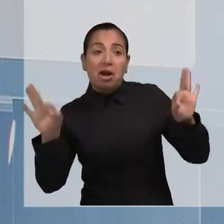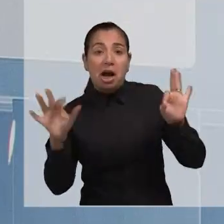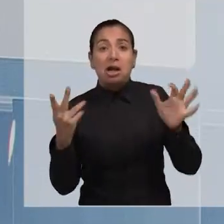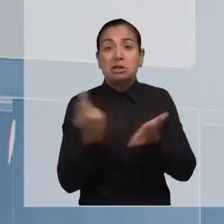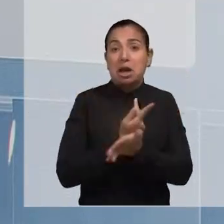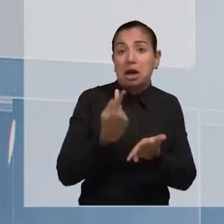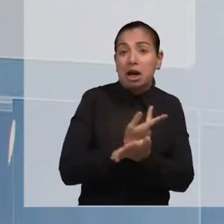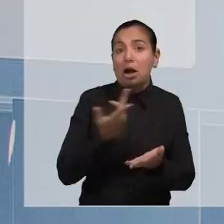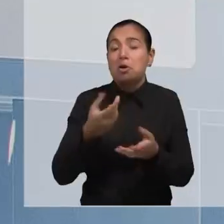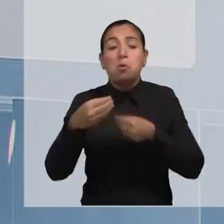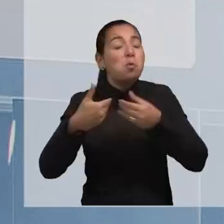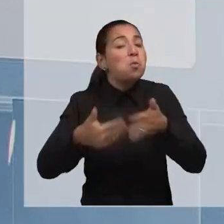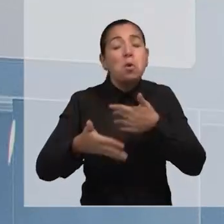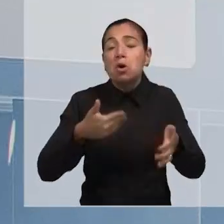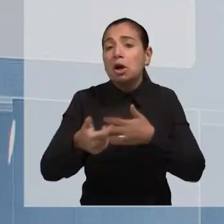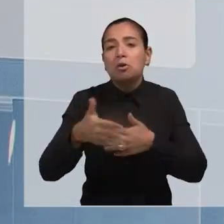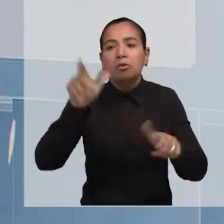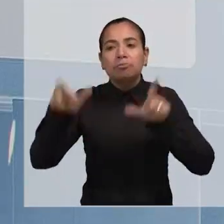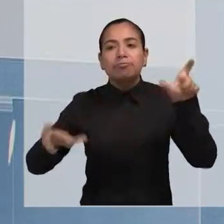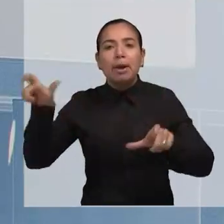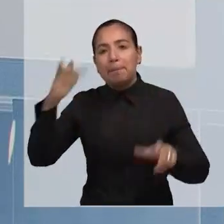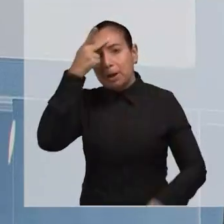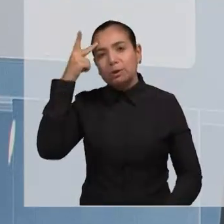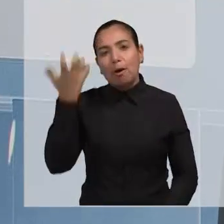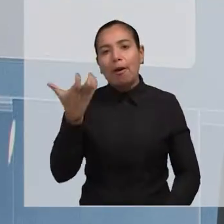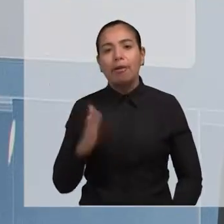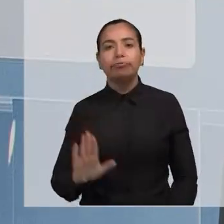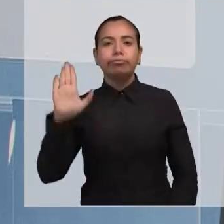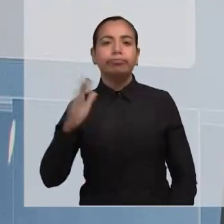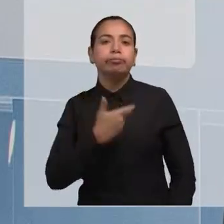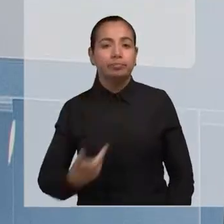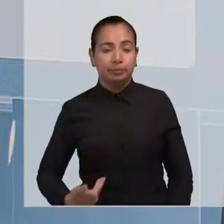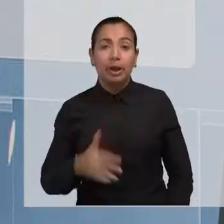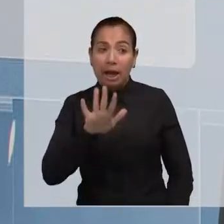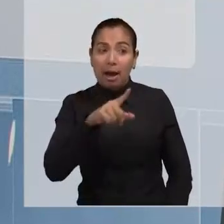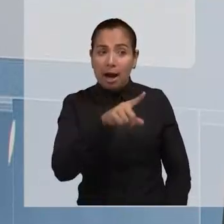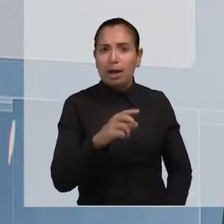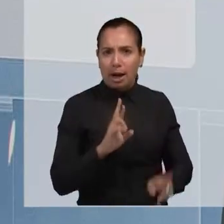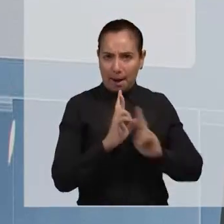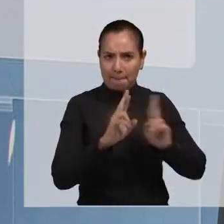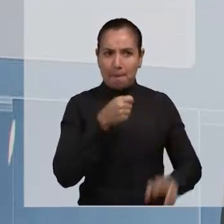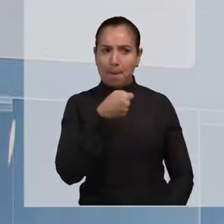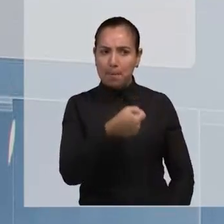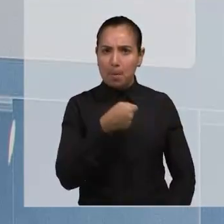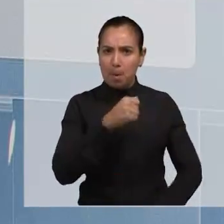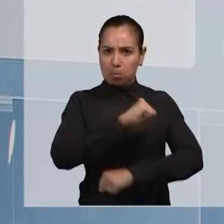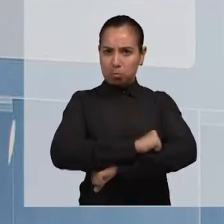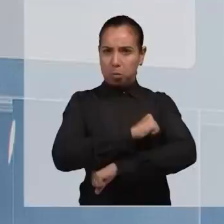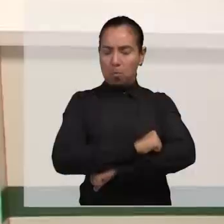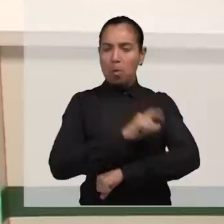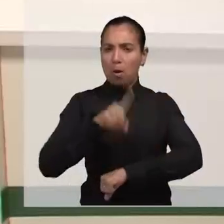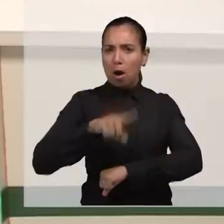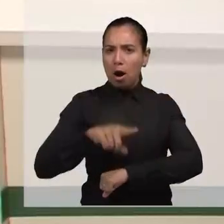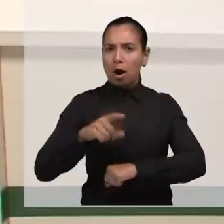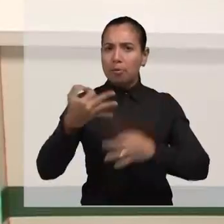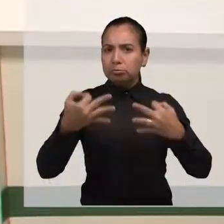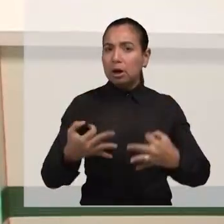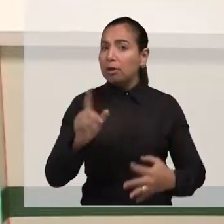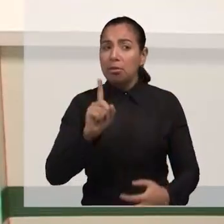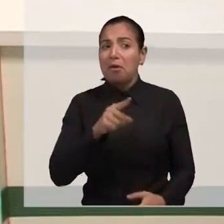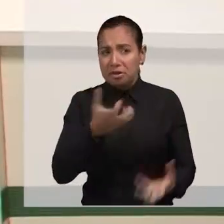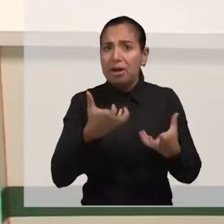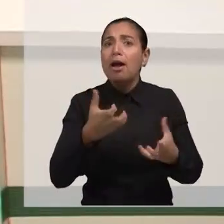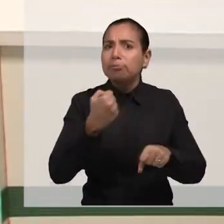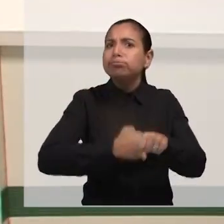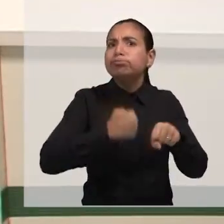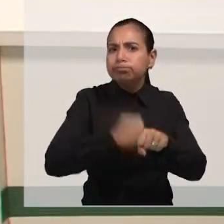os candidatos disseram. Lá, o repórter não é um repórter, ele é o inimigo, praticamente. Mas o Ciro foi. Sem dúvida. E estava se